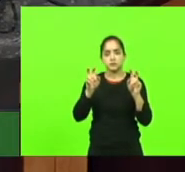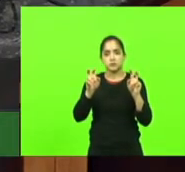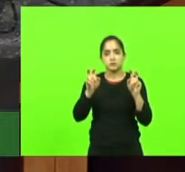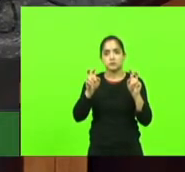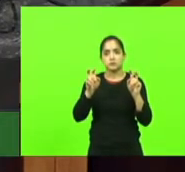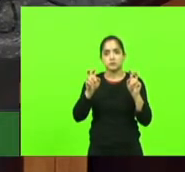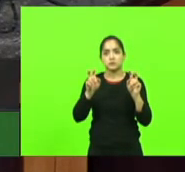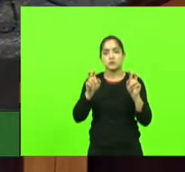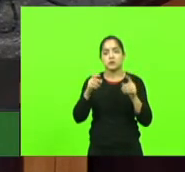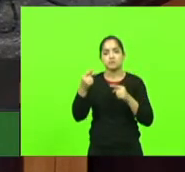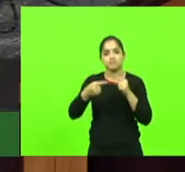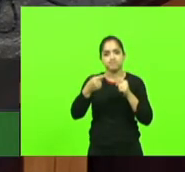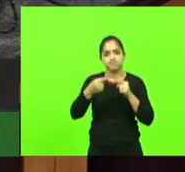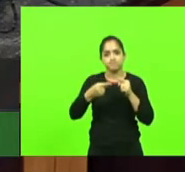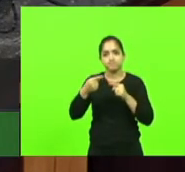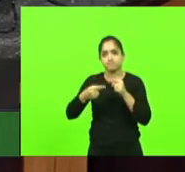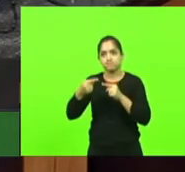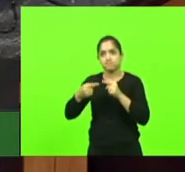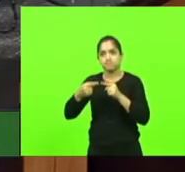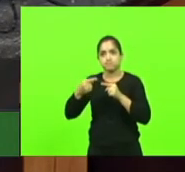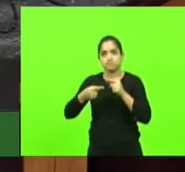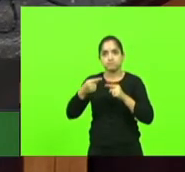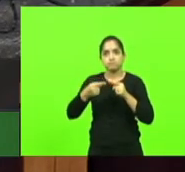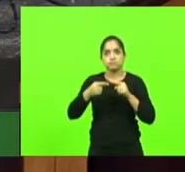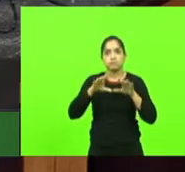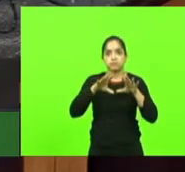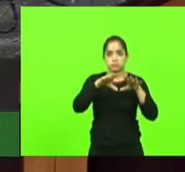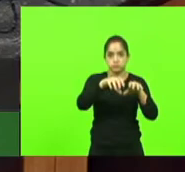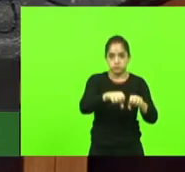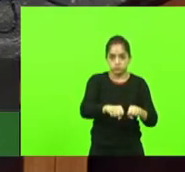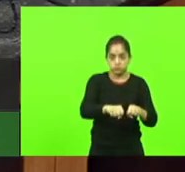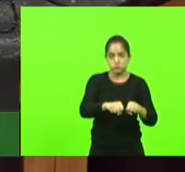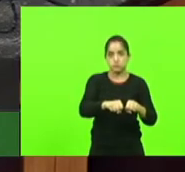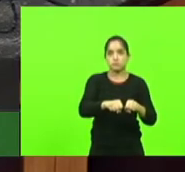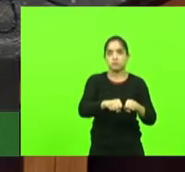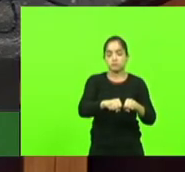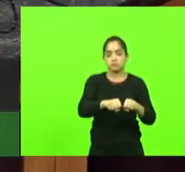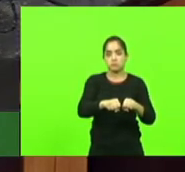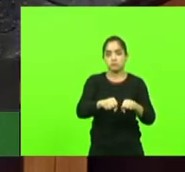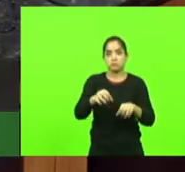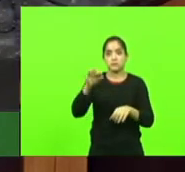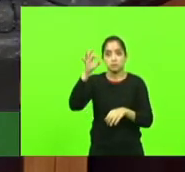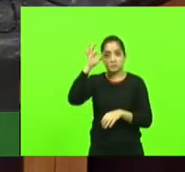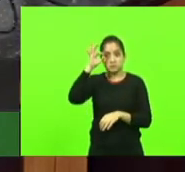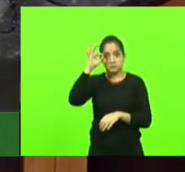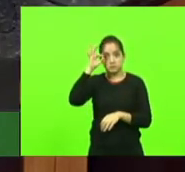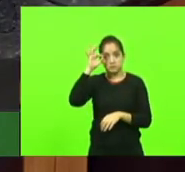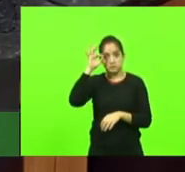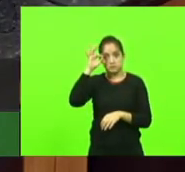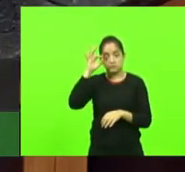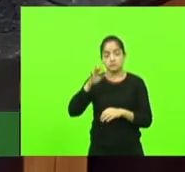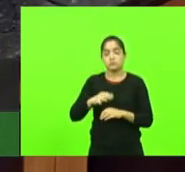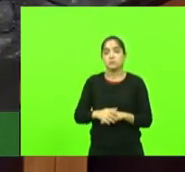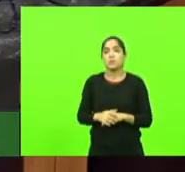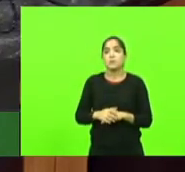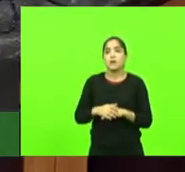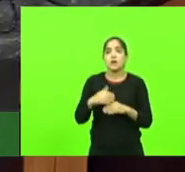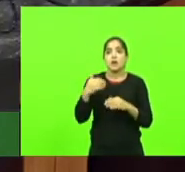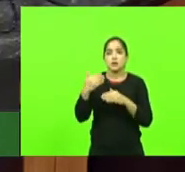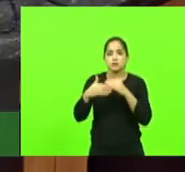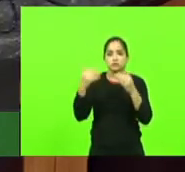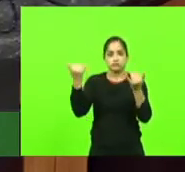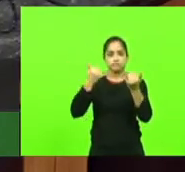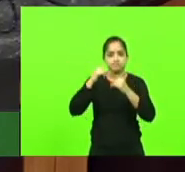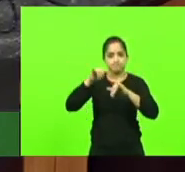no momento, a tomada da capital do Afeganistão pelo Talibã. A cada notícia que surge, a